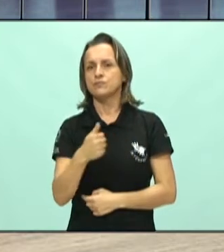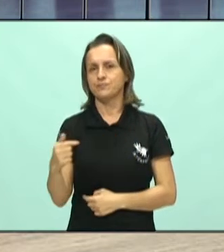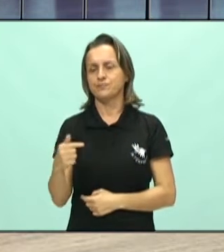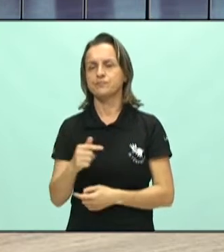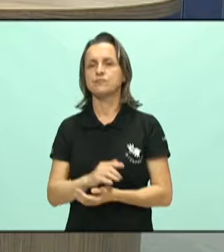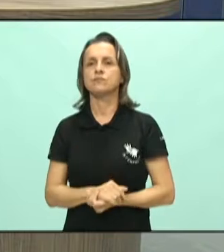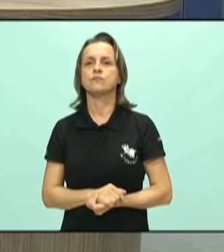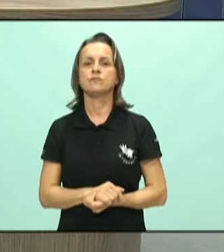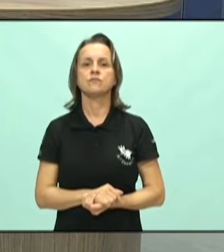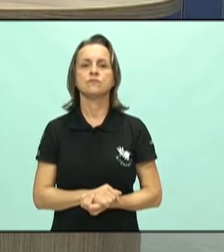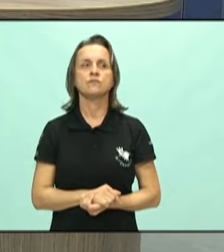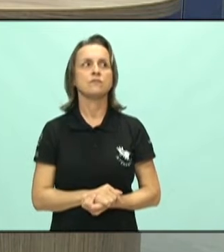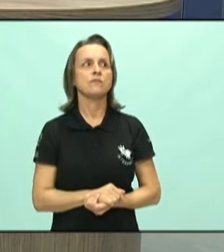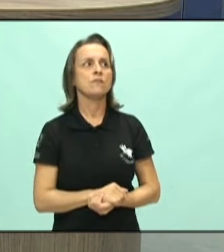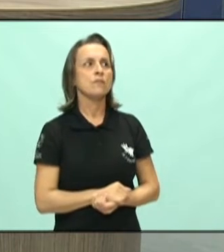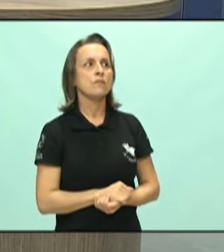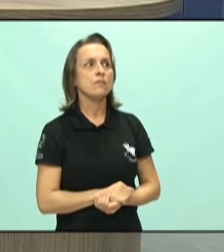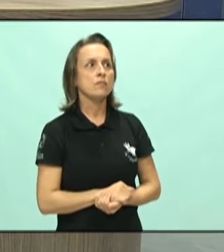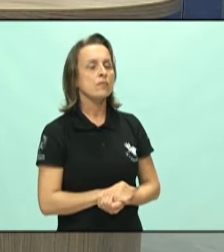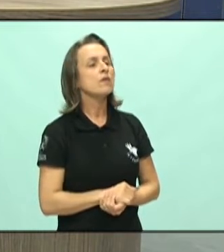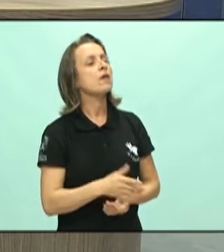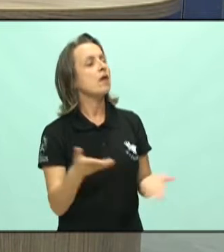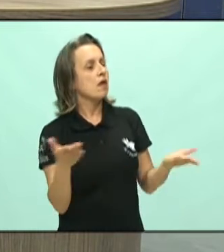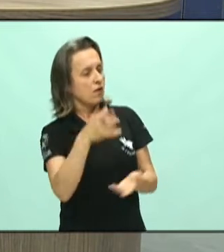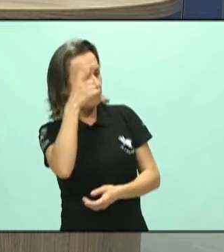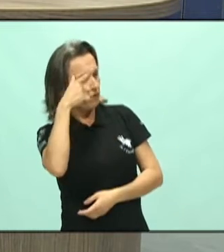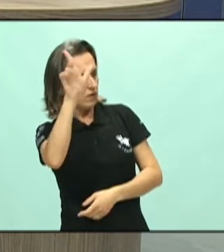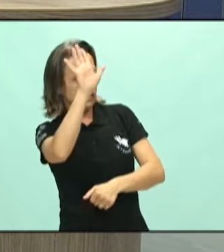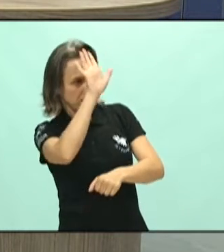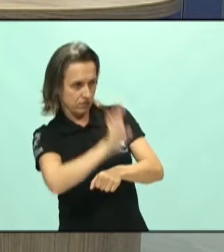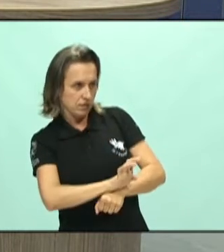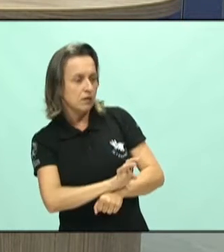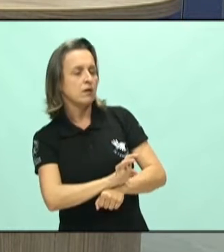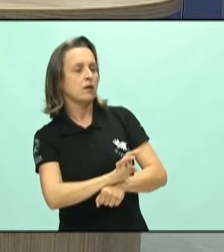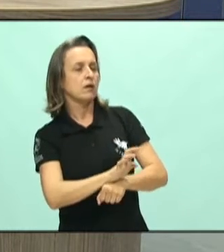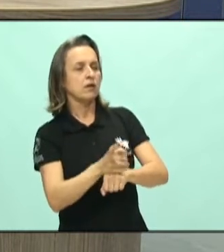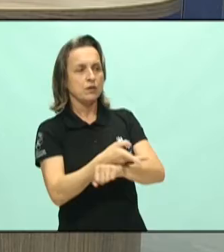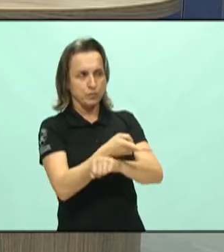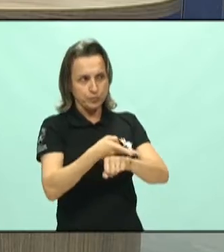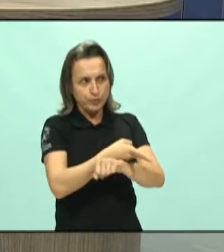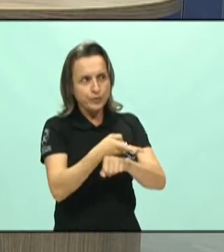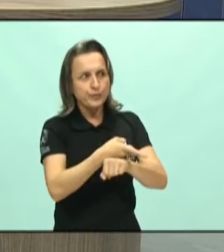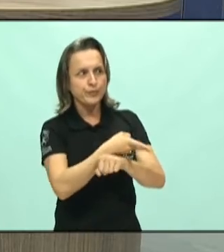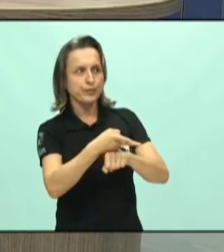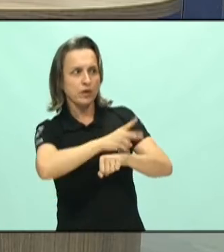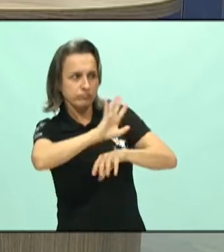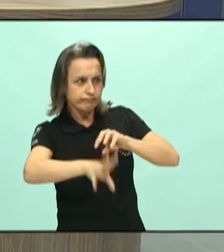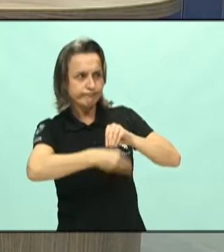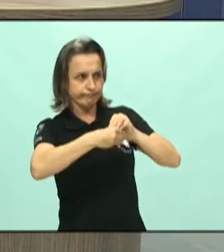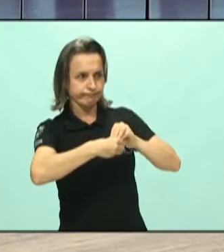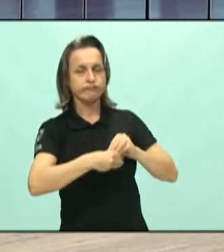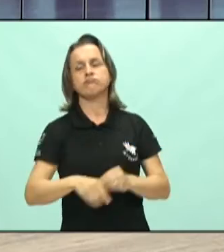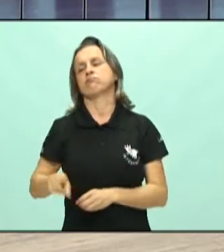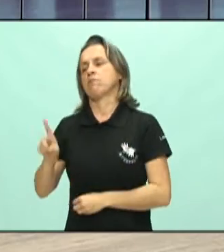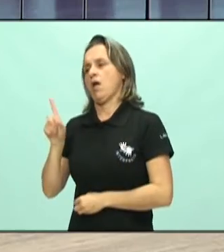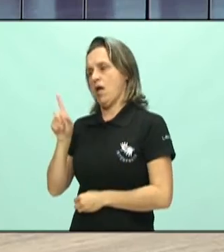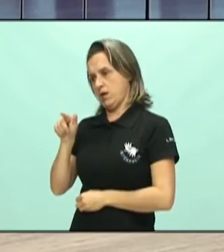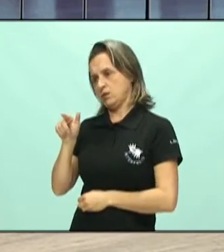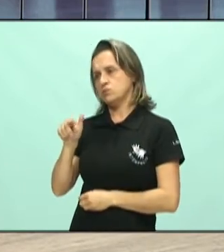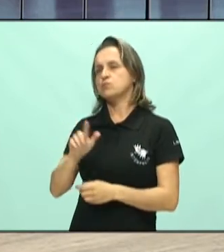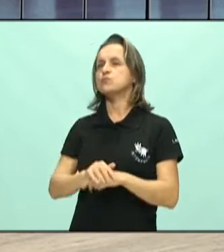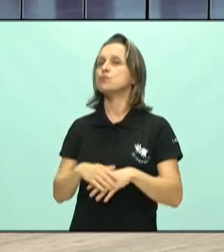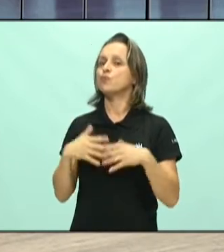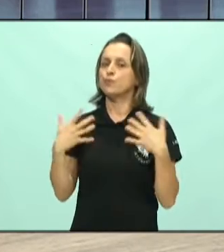Vem a liderança estadual e busca o... Exatamente. Então, o que nós pedimos, o que o